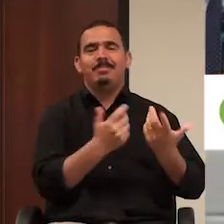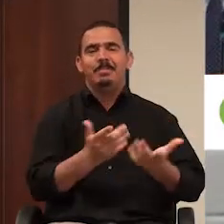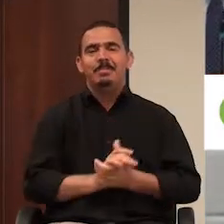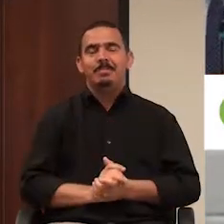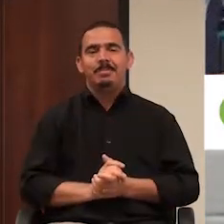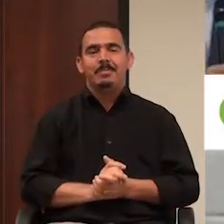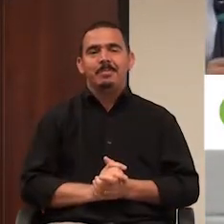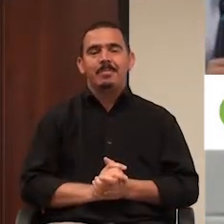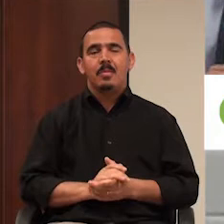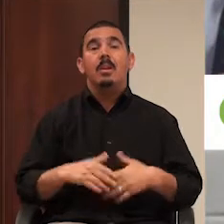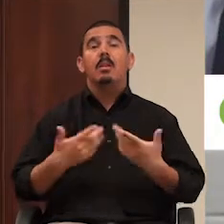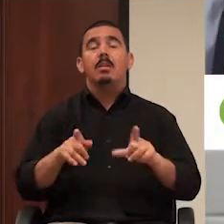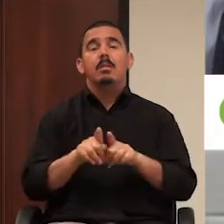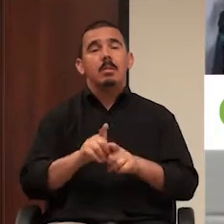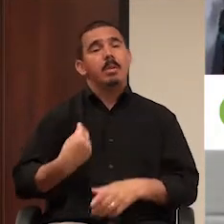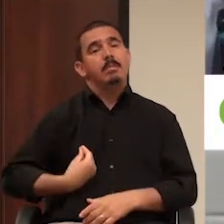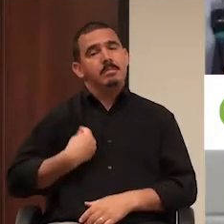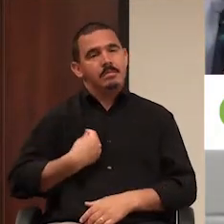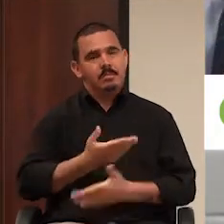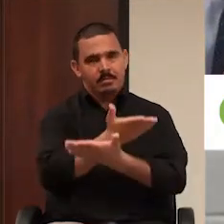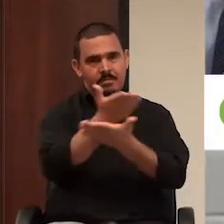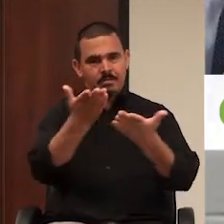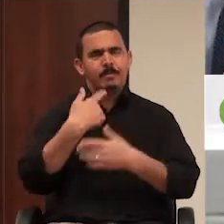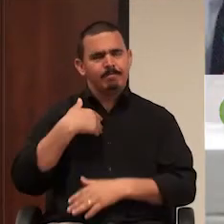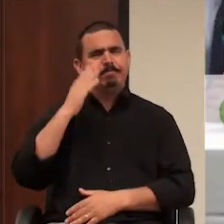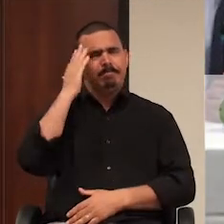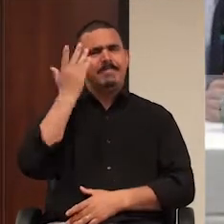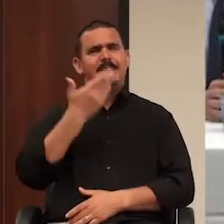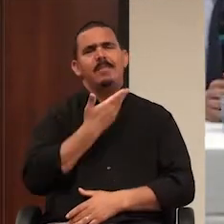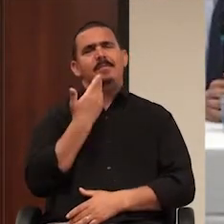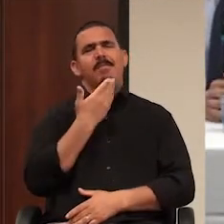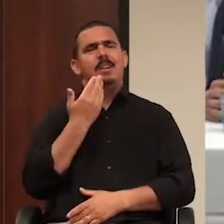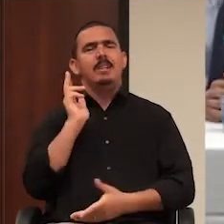E a presença de vocês, né? Sei que não é fácil aqui,